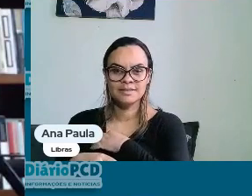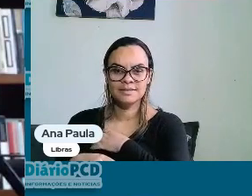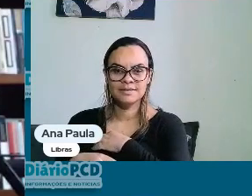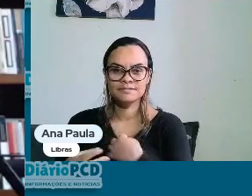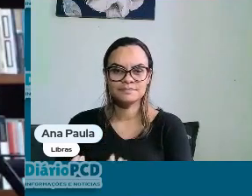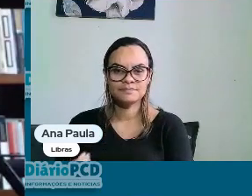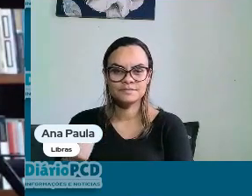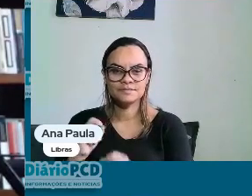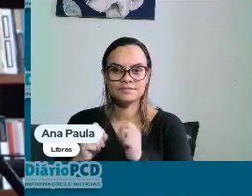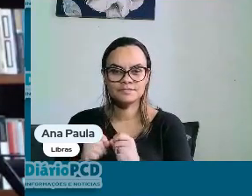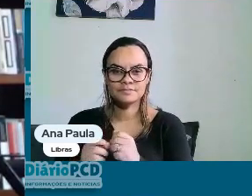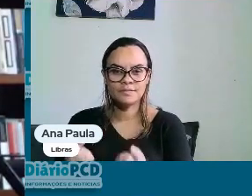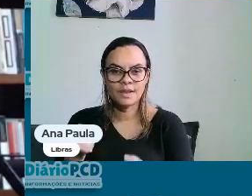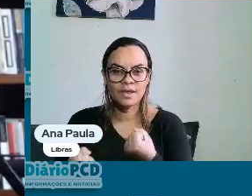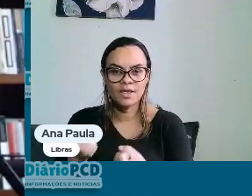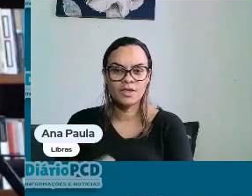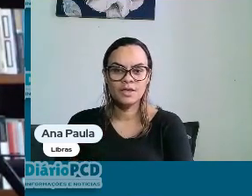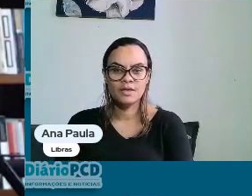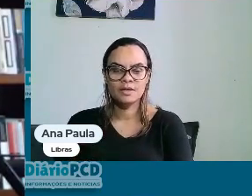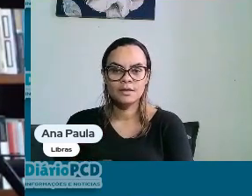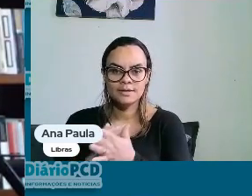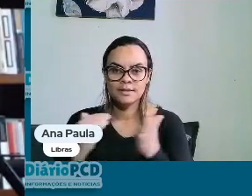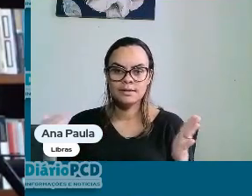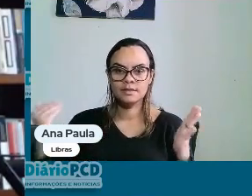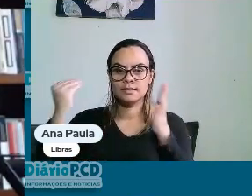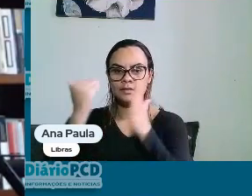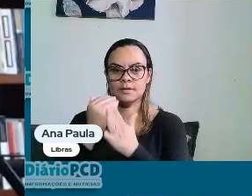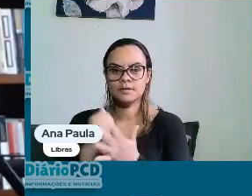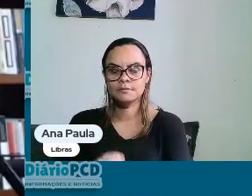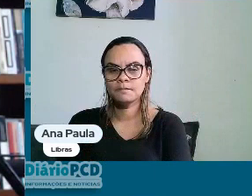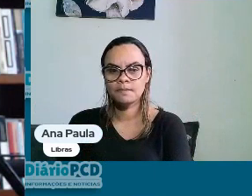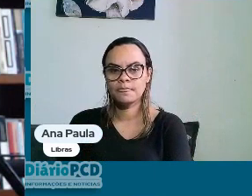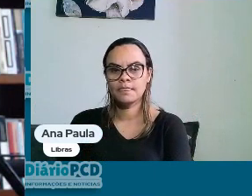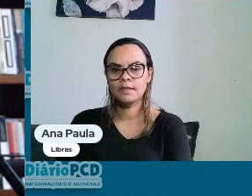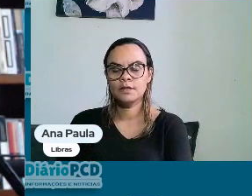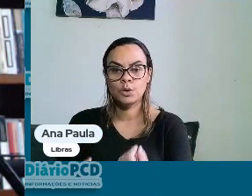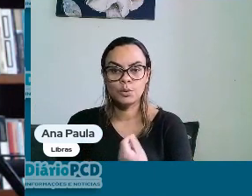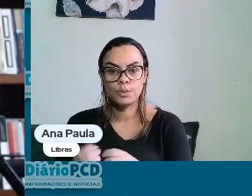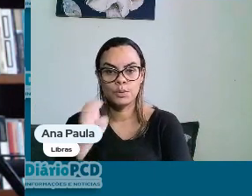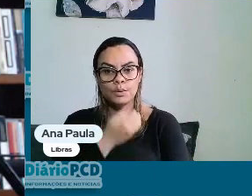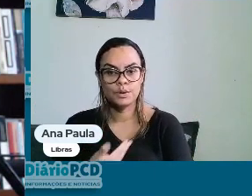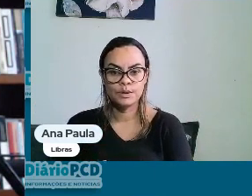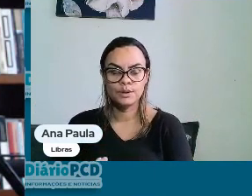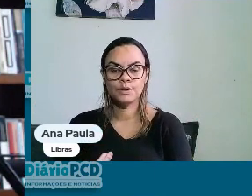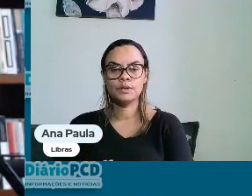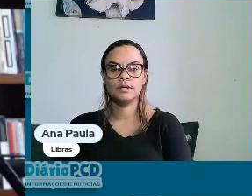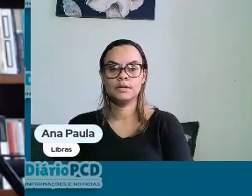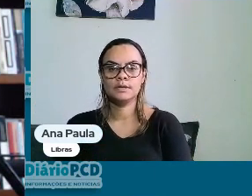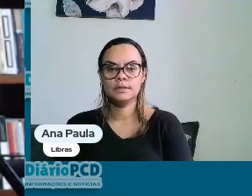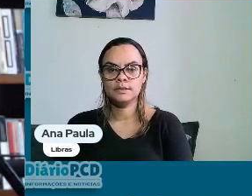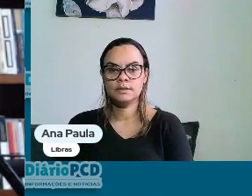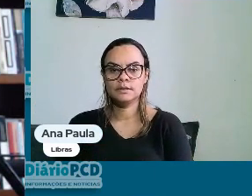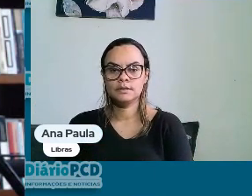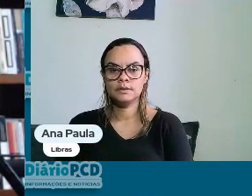vivendo uma carga tributária muito superior àquilo que o Estado está devolvendo em matéria de